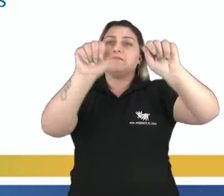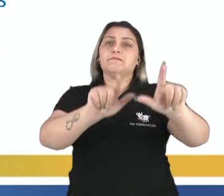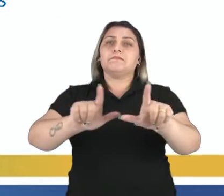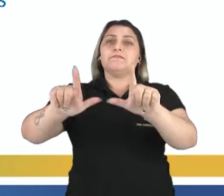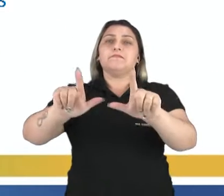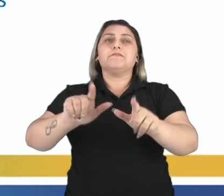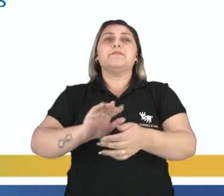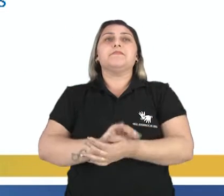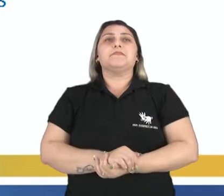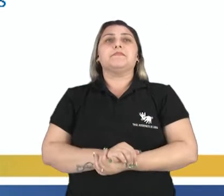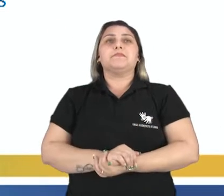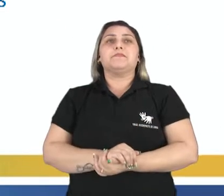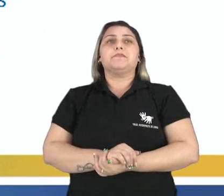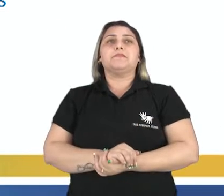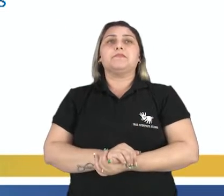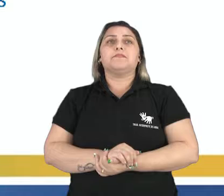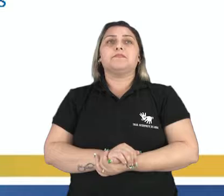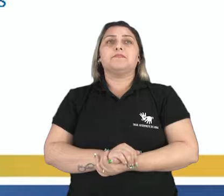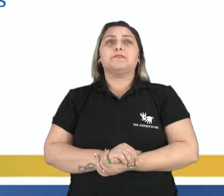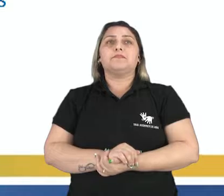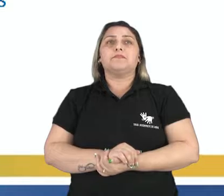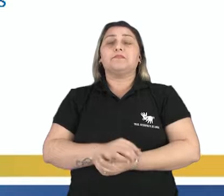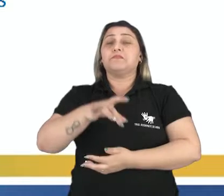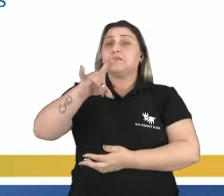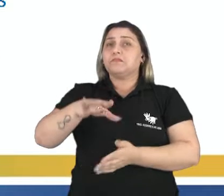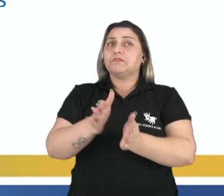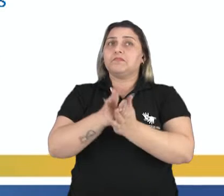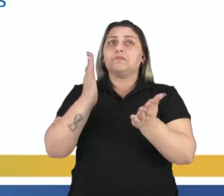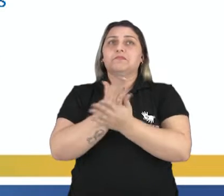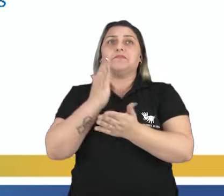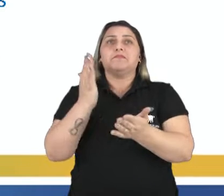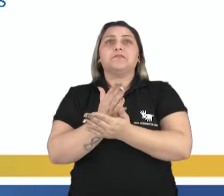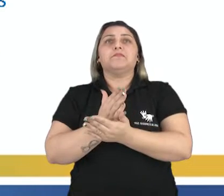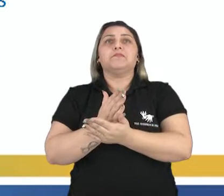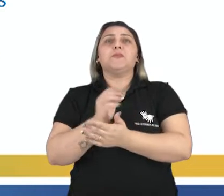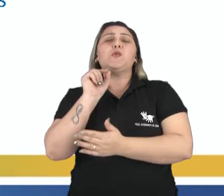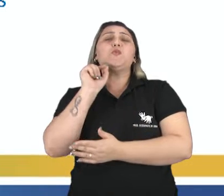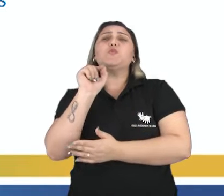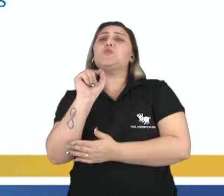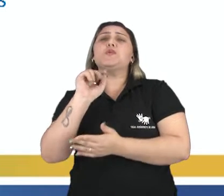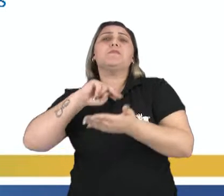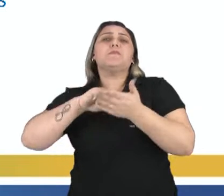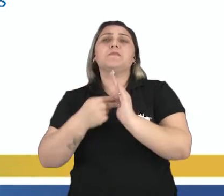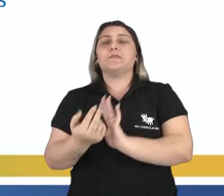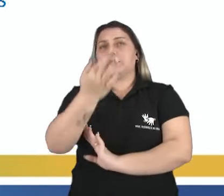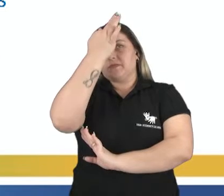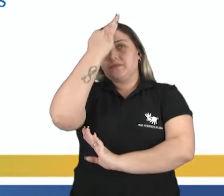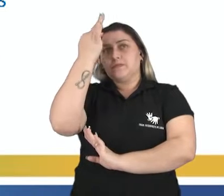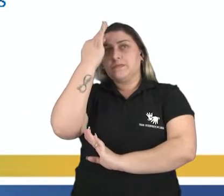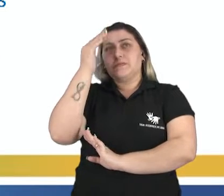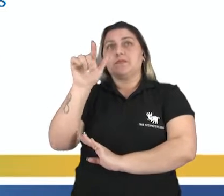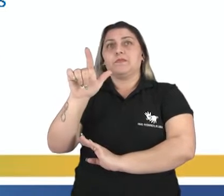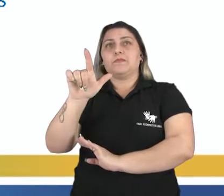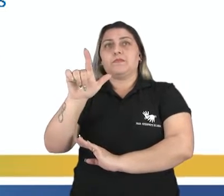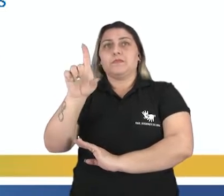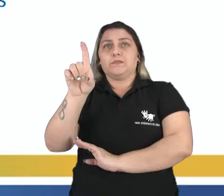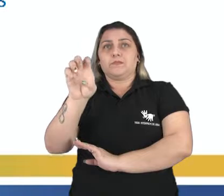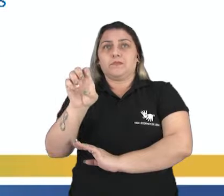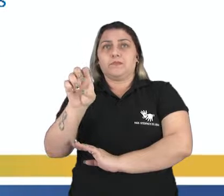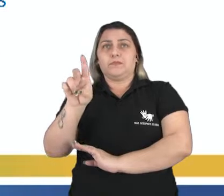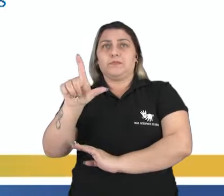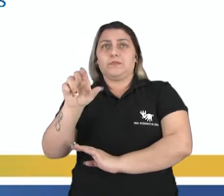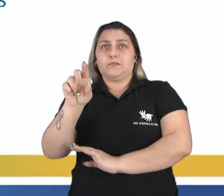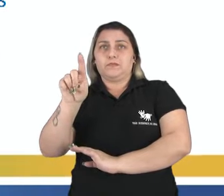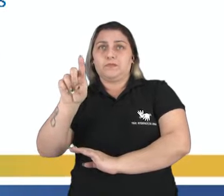slide. Então, no seu último livro intitulado O que é Filosofia?, Deleuze e